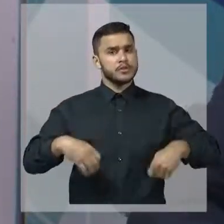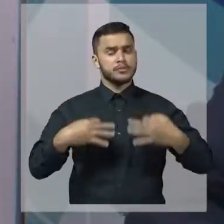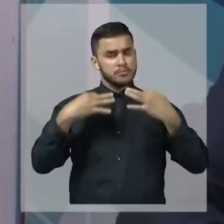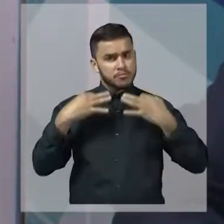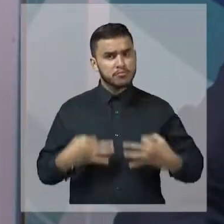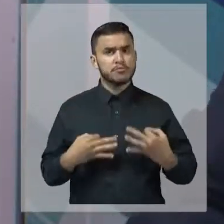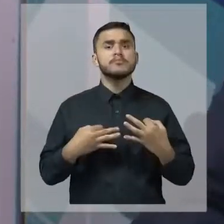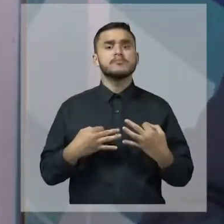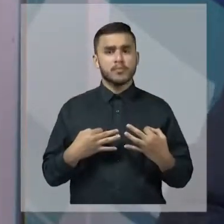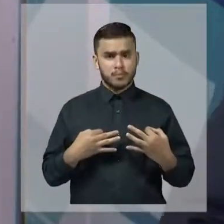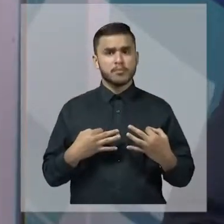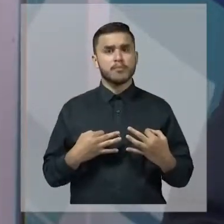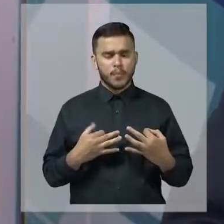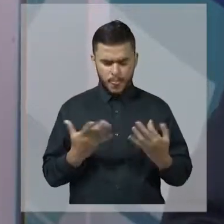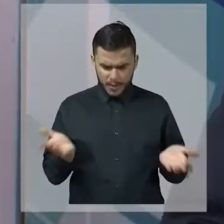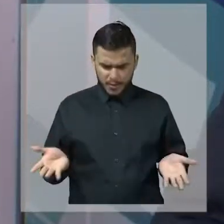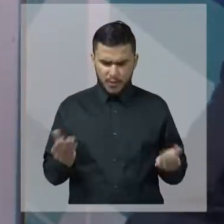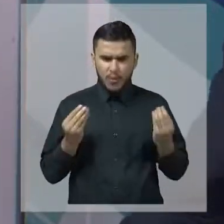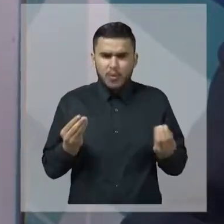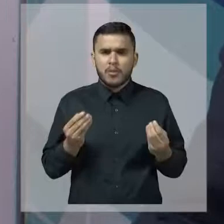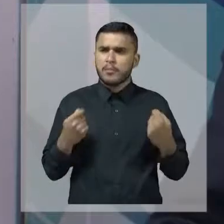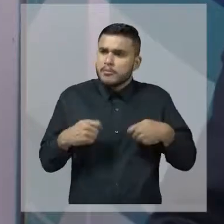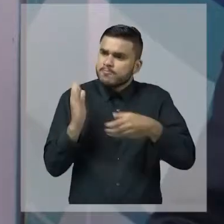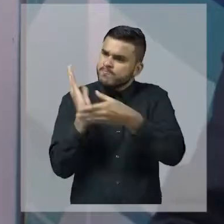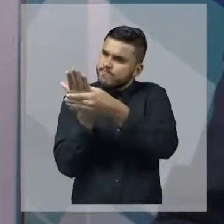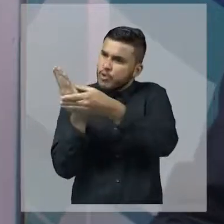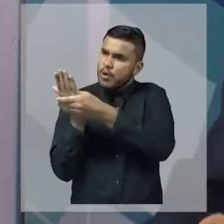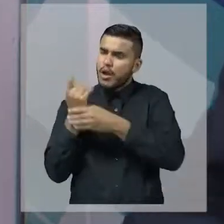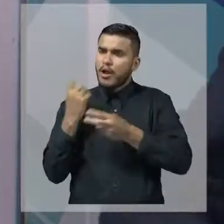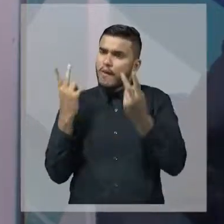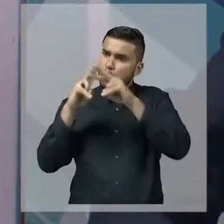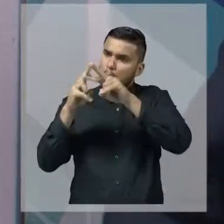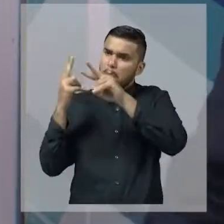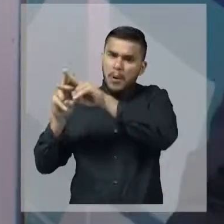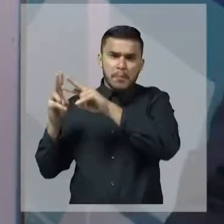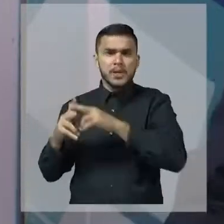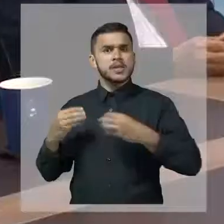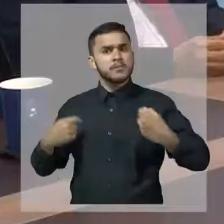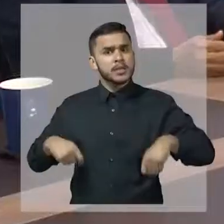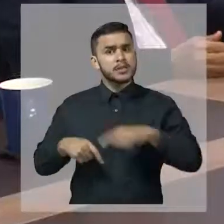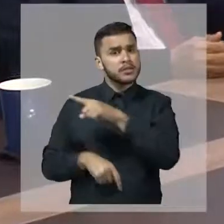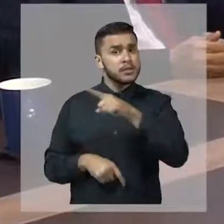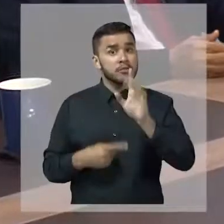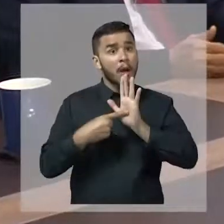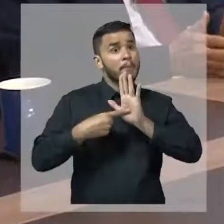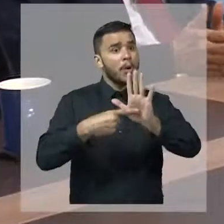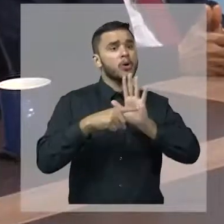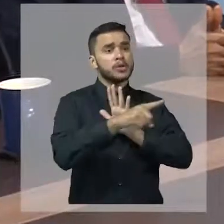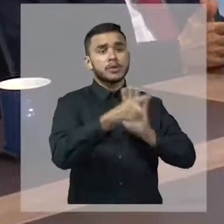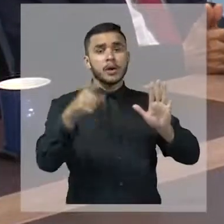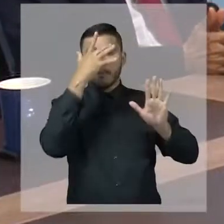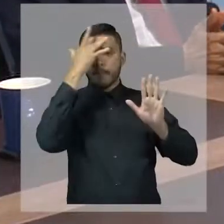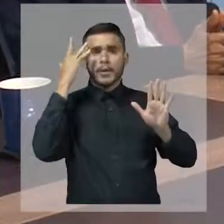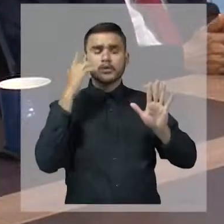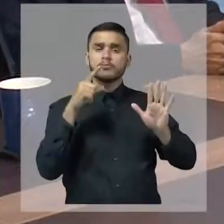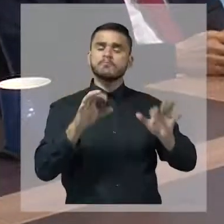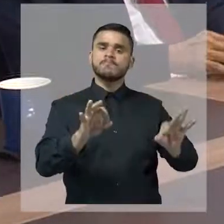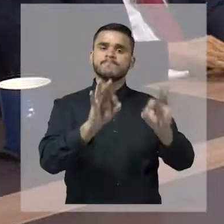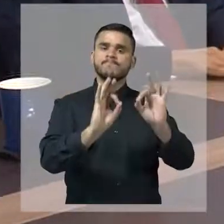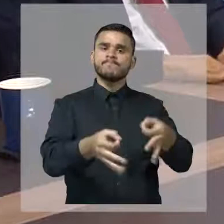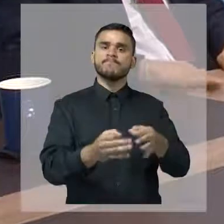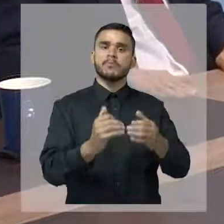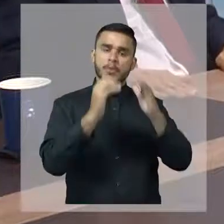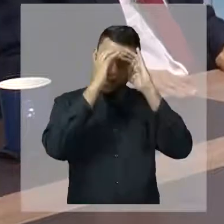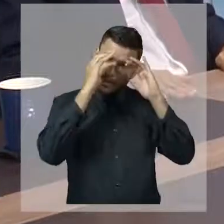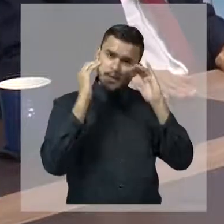atuação em desacordo com a lei, para favorecimento pessoal, o que foi que ela apresentou para a sociedade?